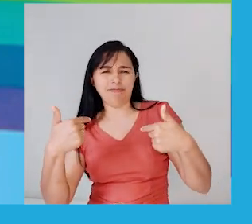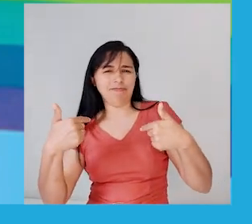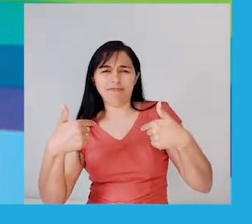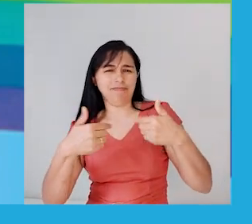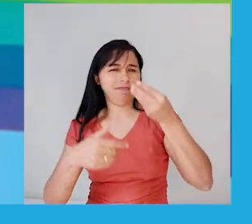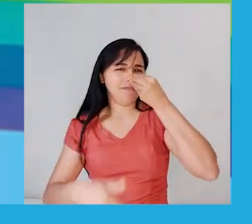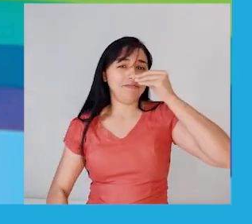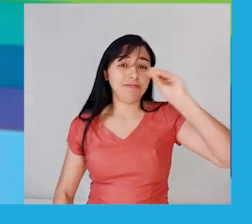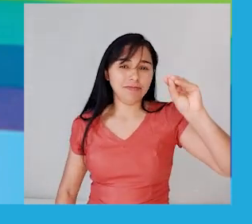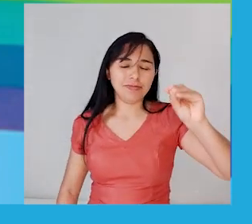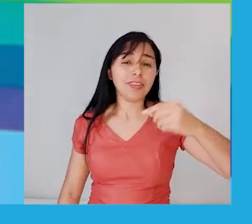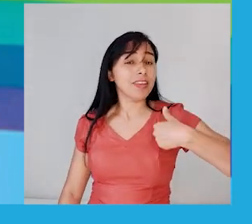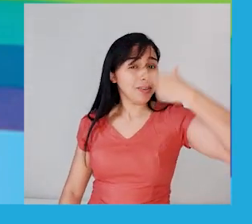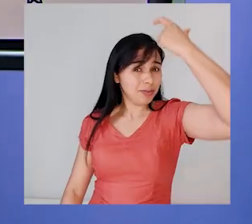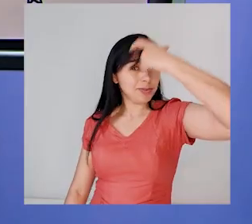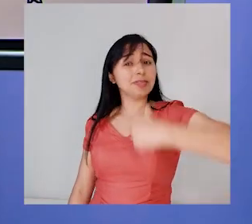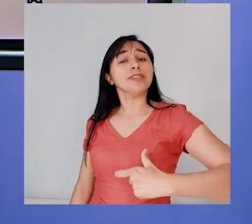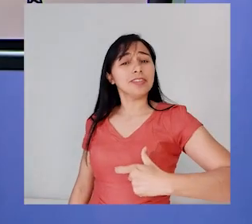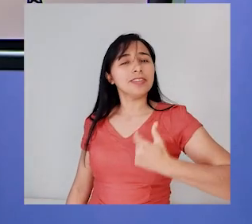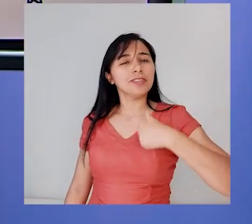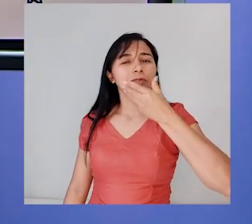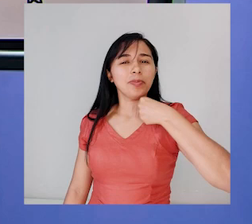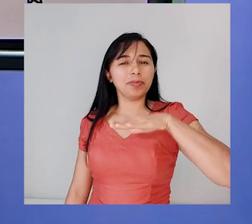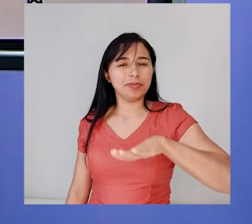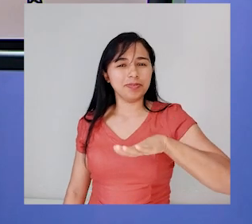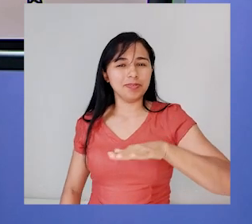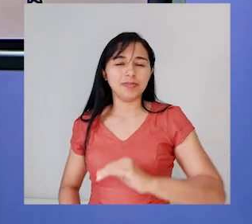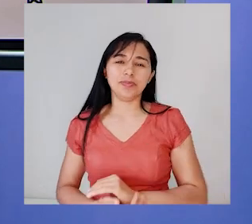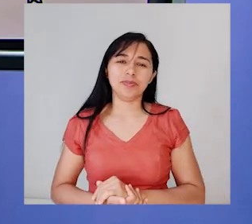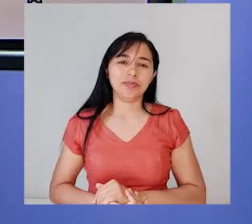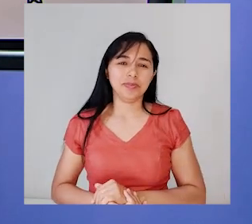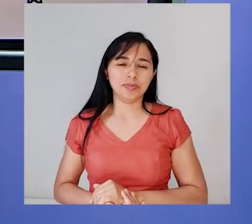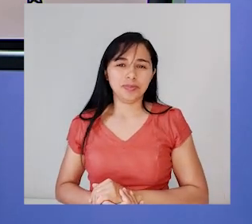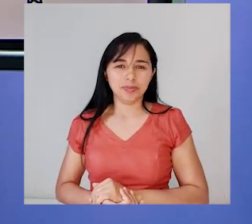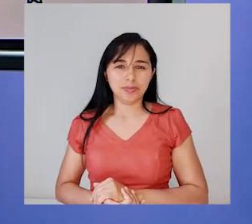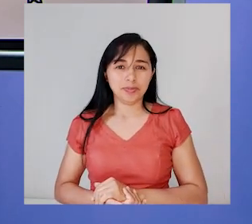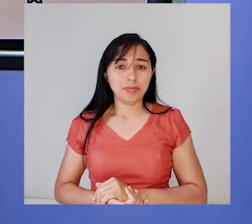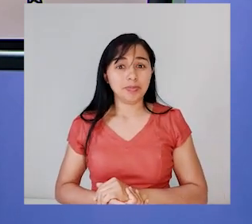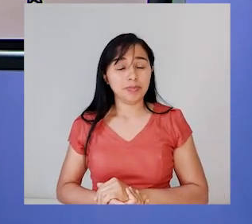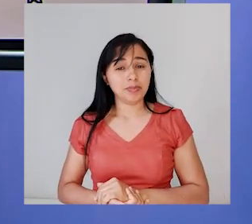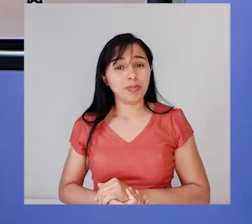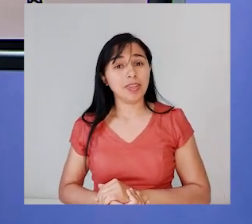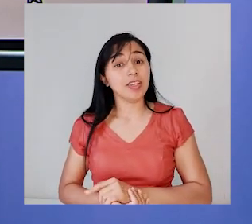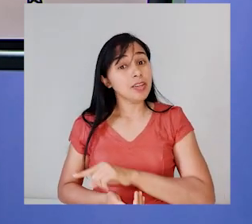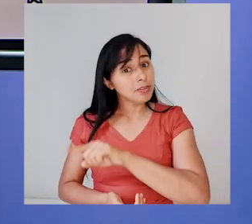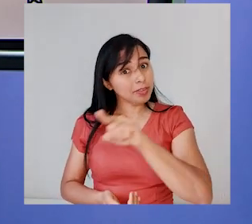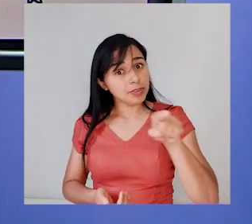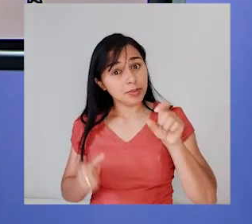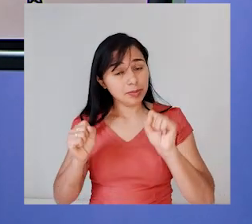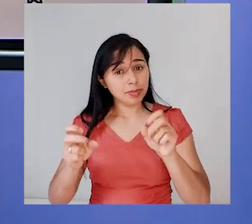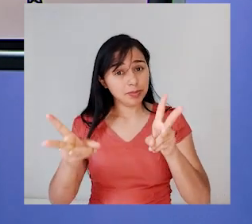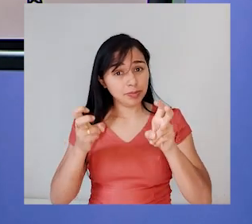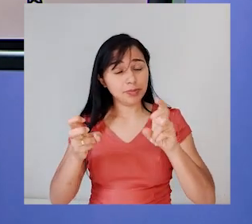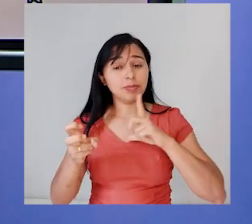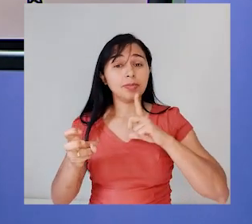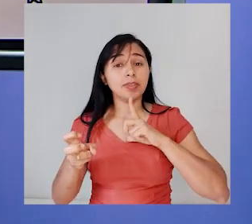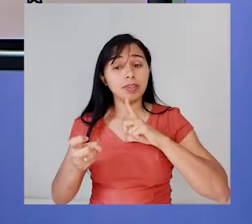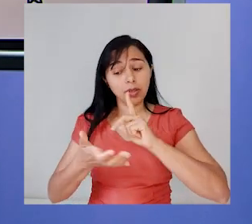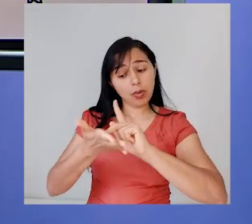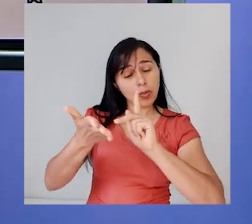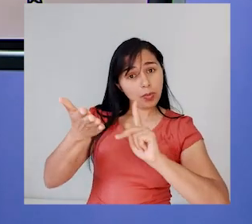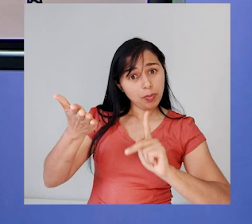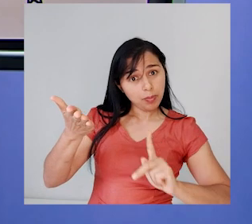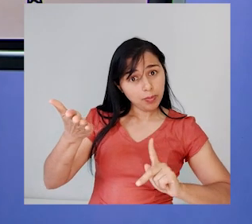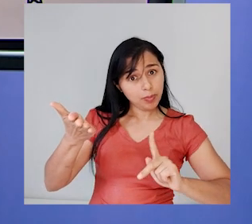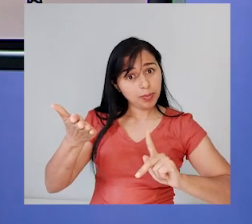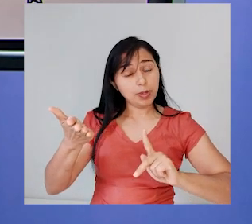assim, sou menino. Como vocês podem perceber, nós temos aí um poema que foi escrito pelo